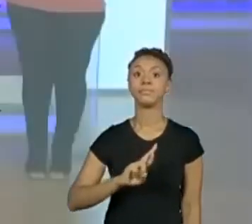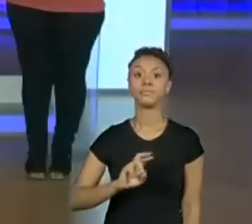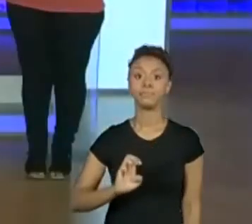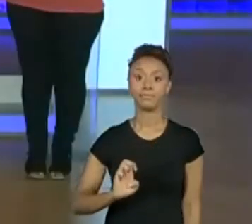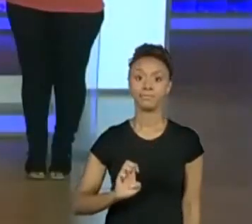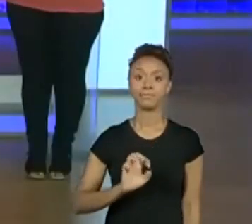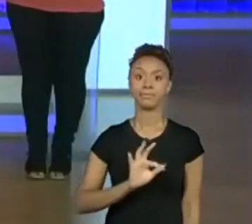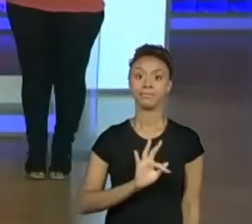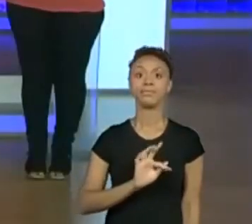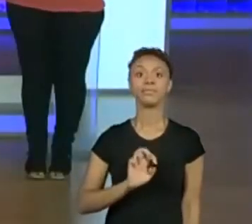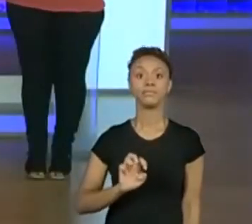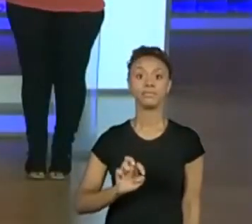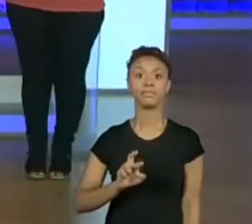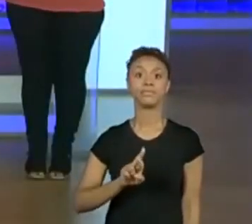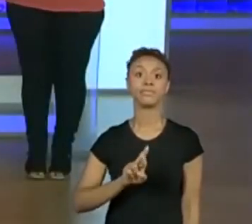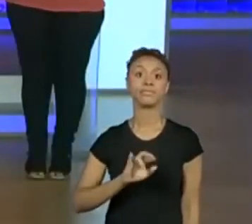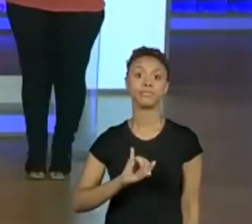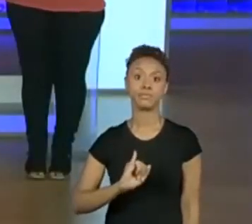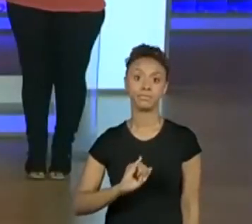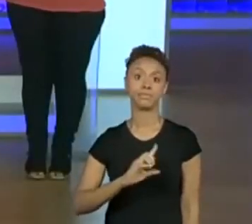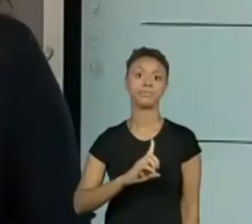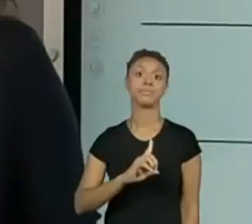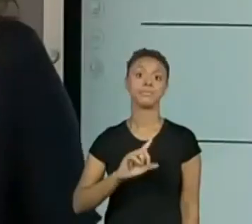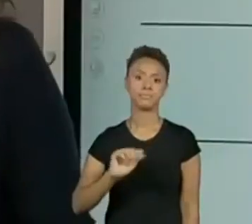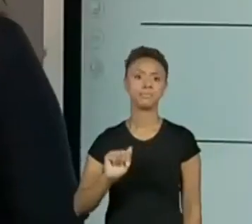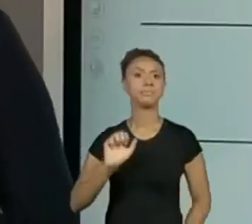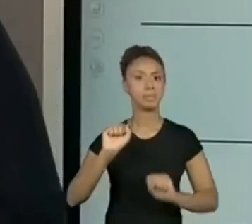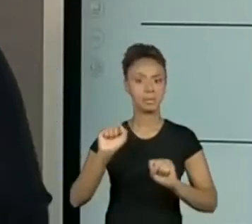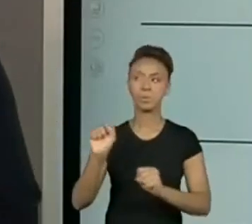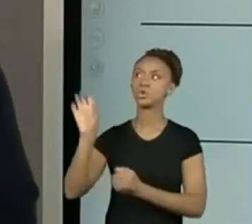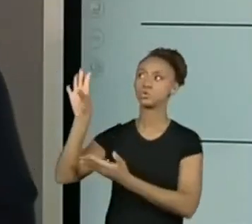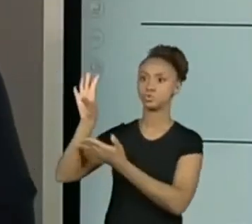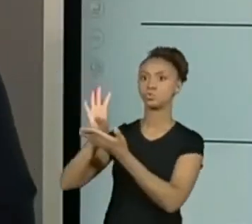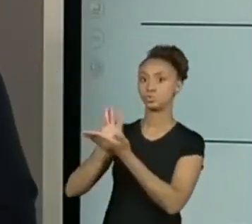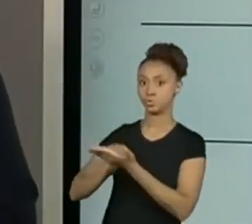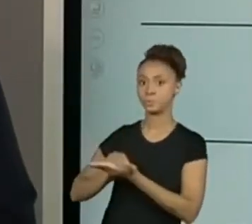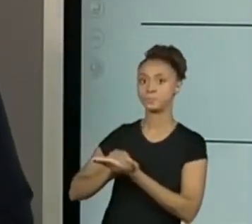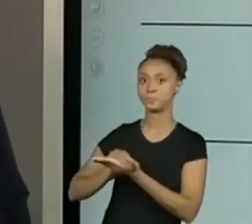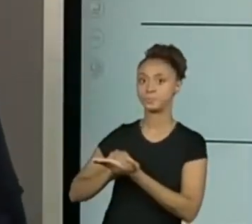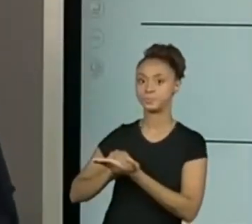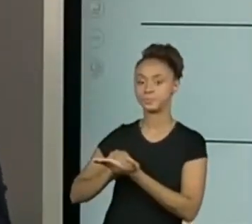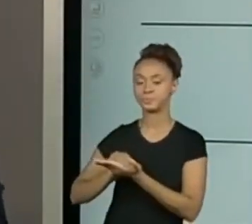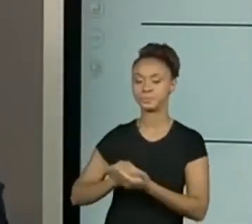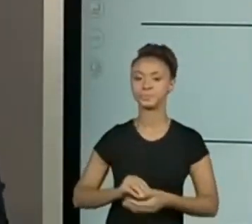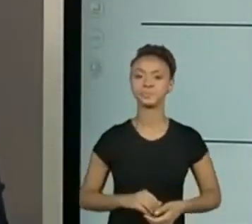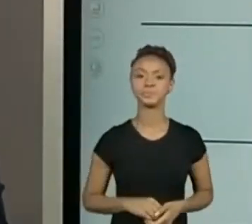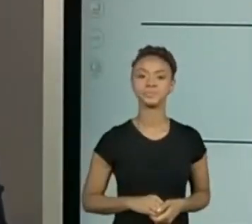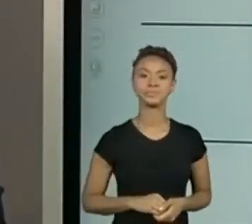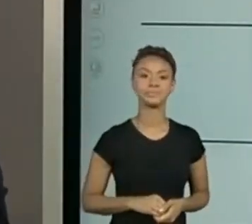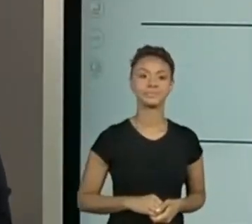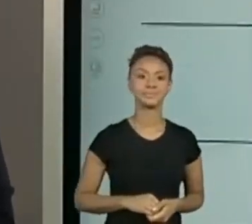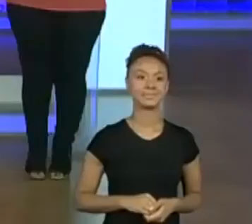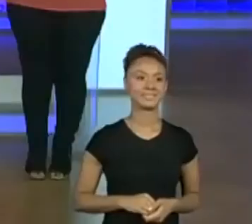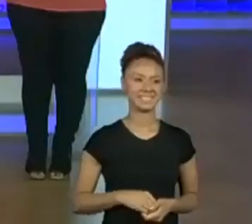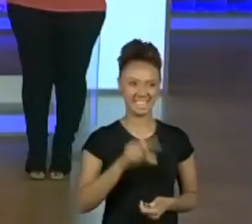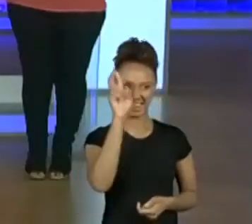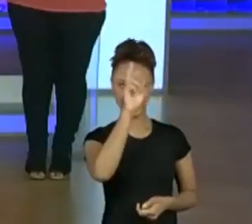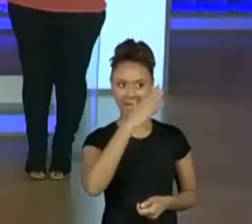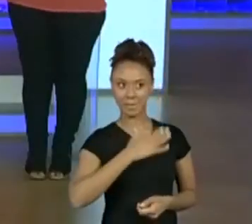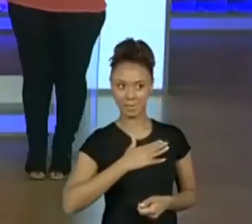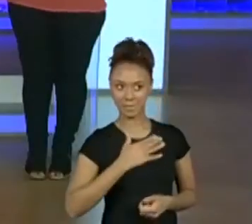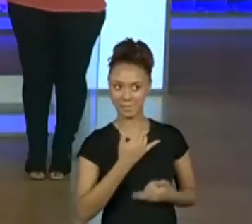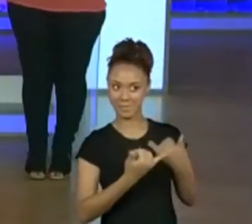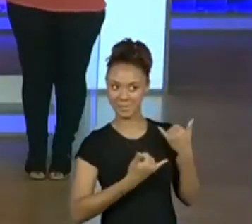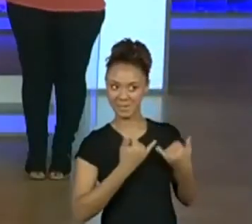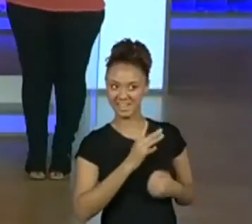nosso mural, varal de preferências. Professora Vivi, você lembra qual é a minha brincadeira preferida? Lembro. Qual